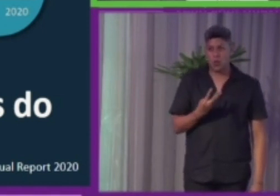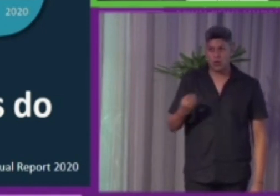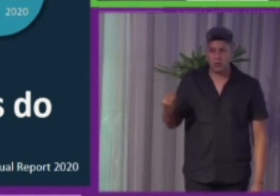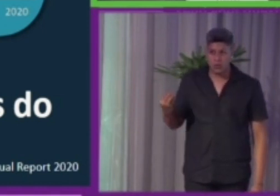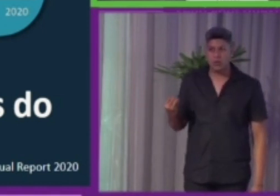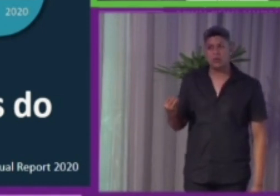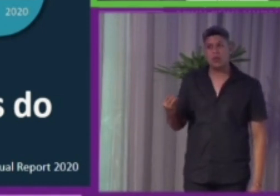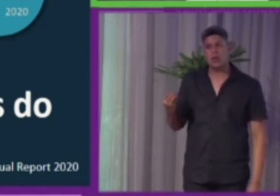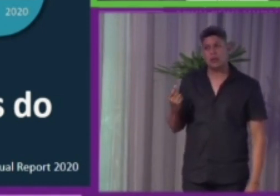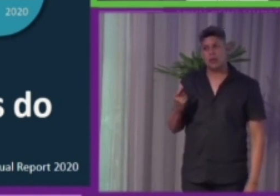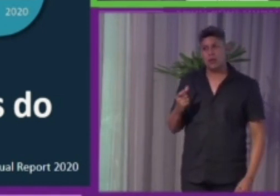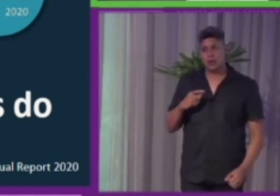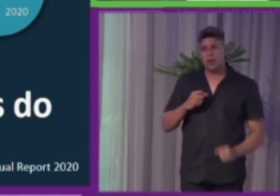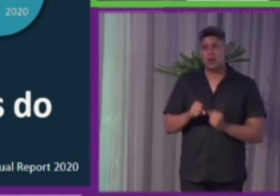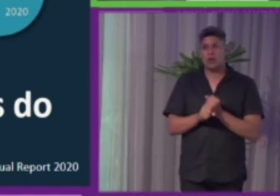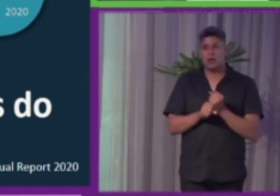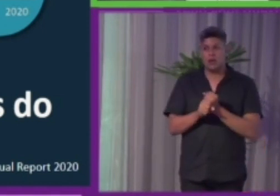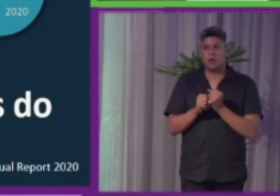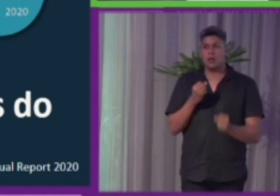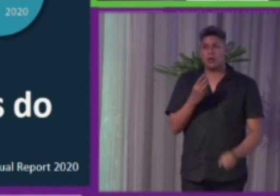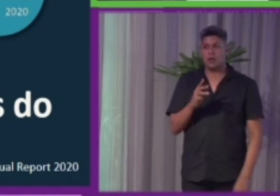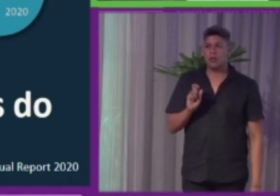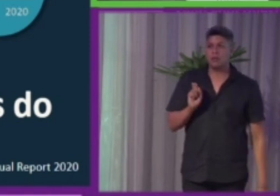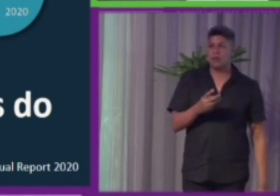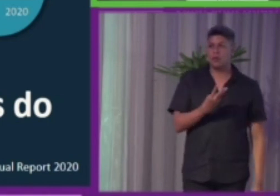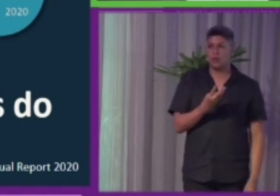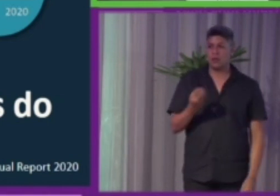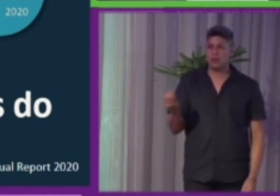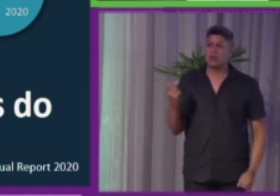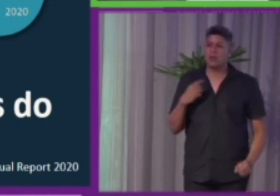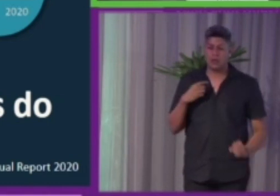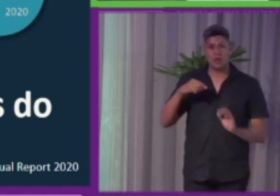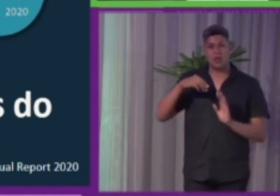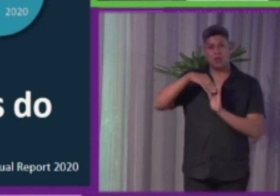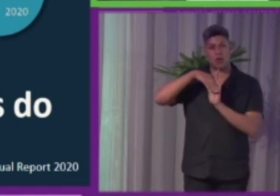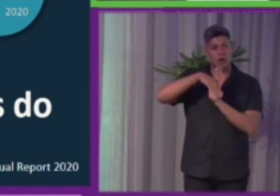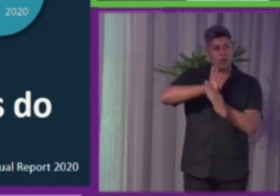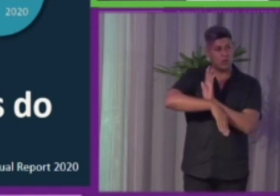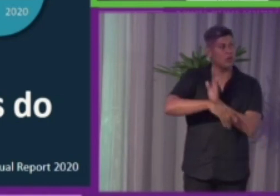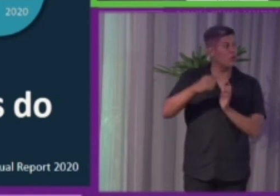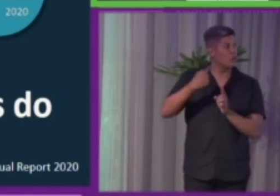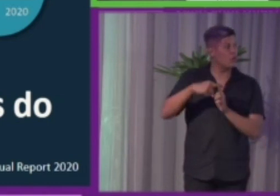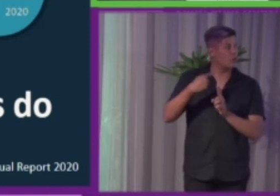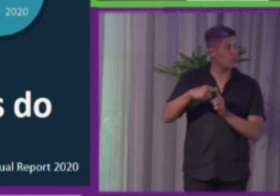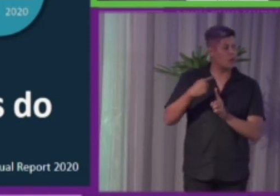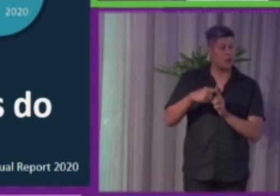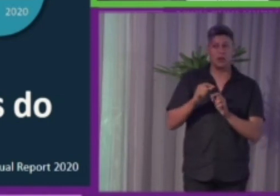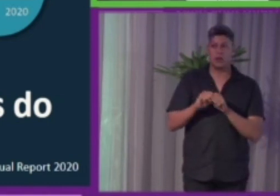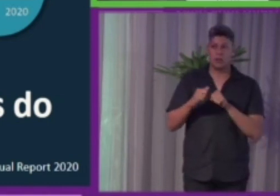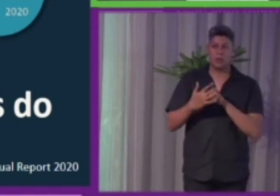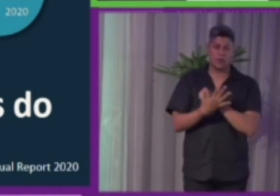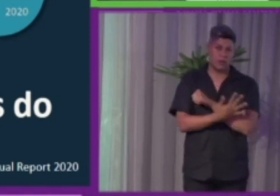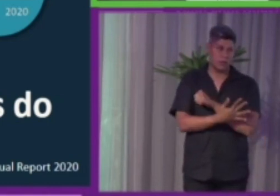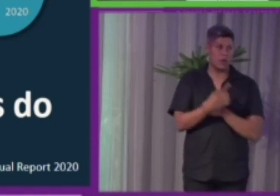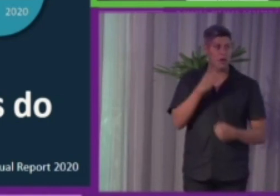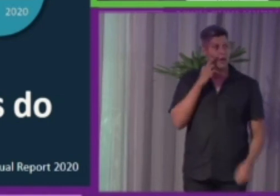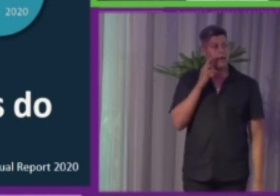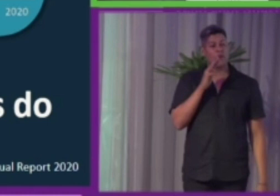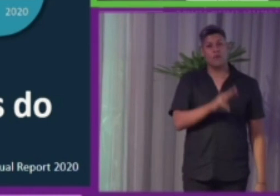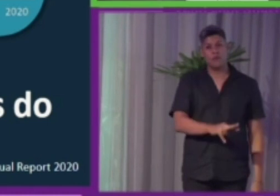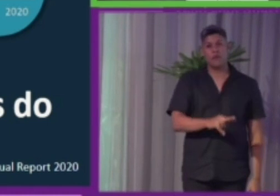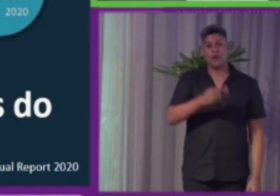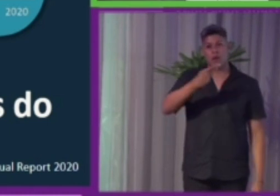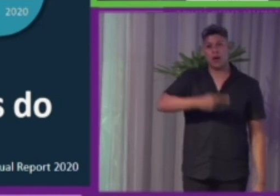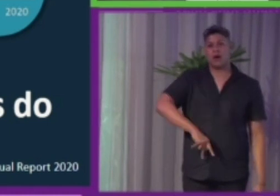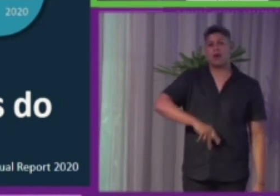de 3.000, 3.300. Aqui em 2020 a gente teve uma redução por conta da pandemia. A gente vê que, na verdade, no